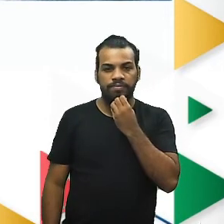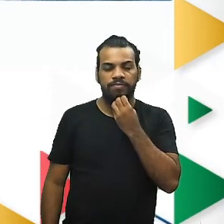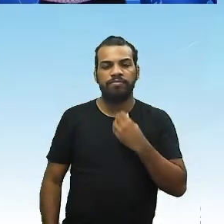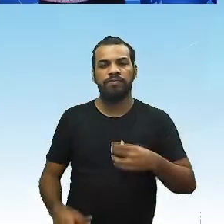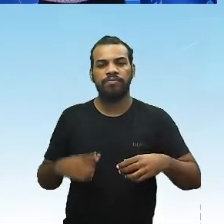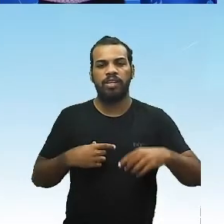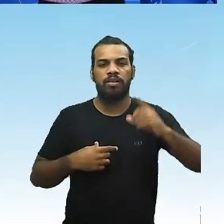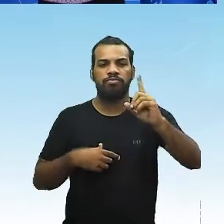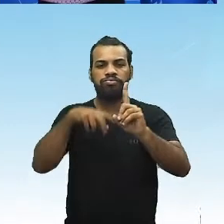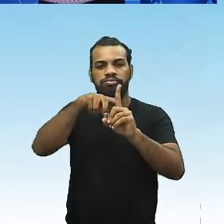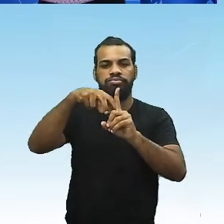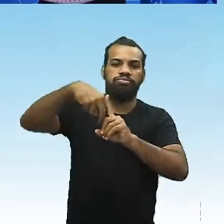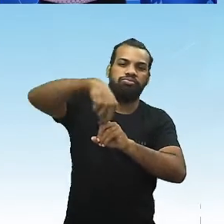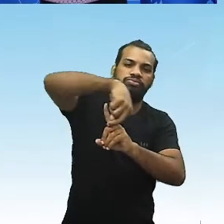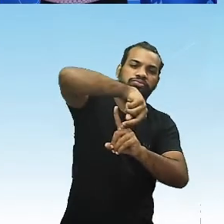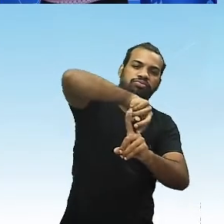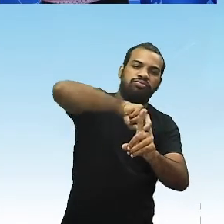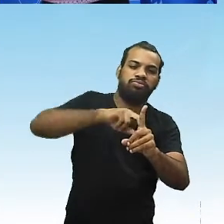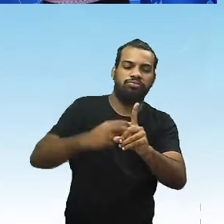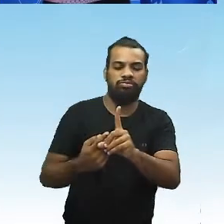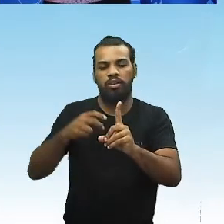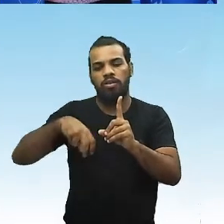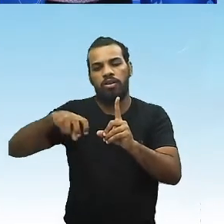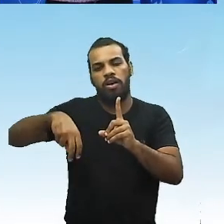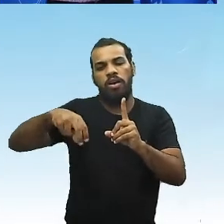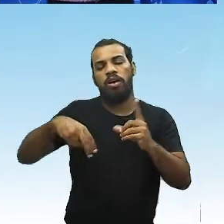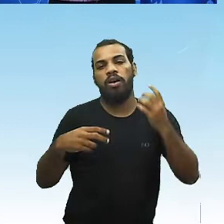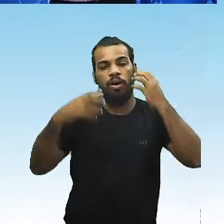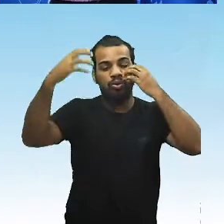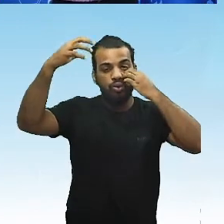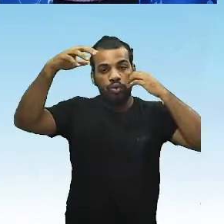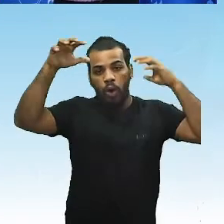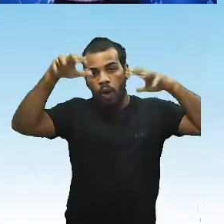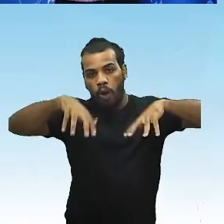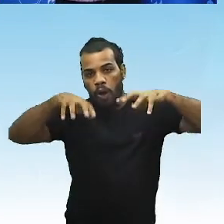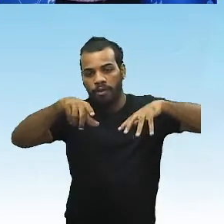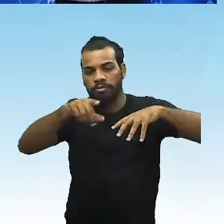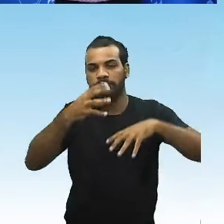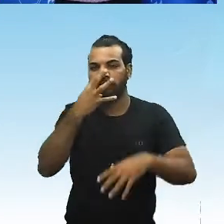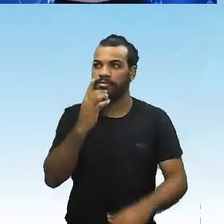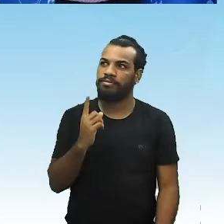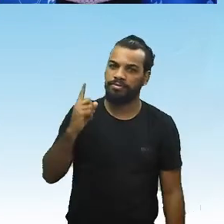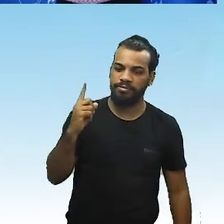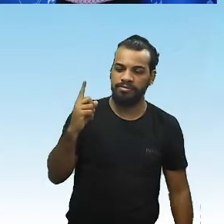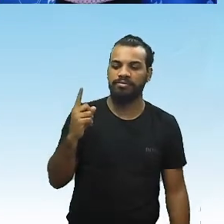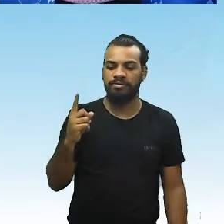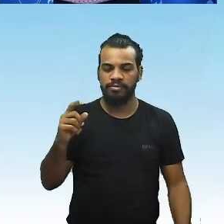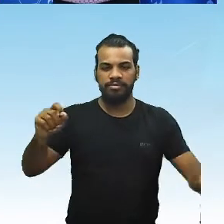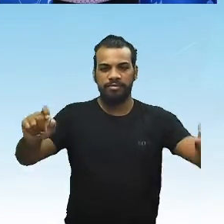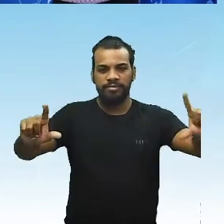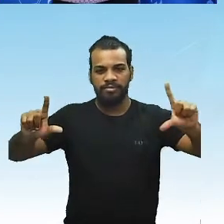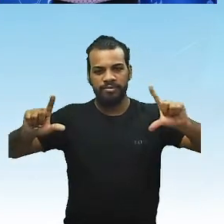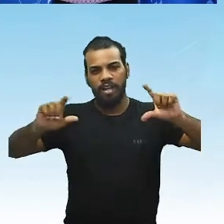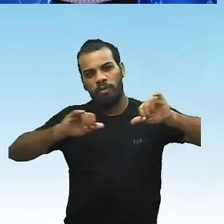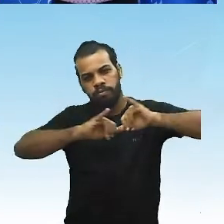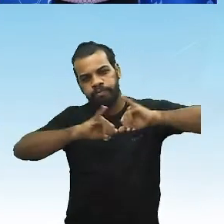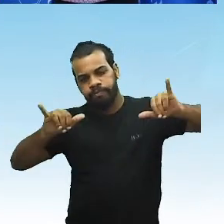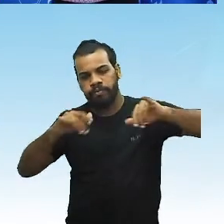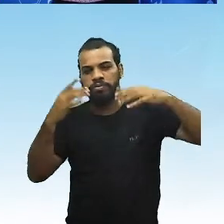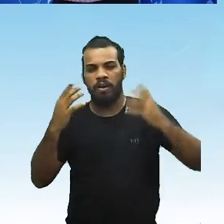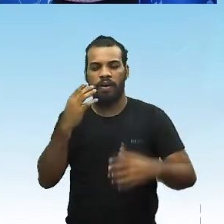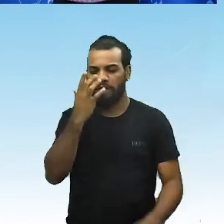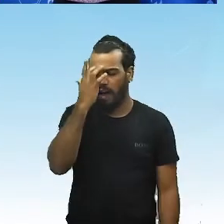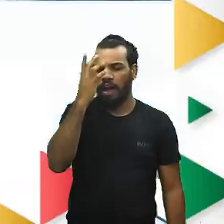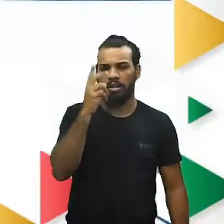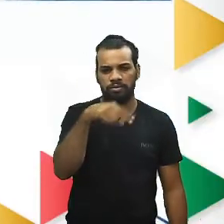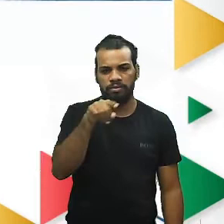ele sapateia, ele dança na chuva. Então, essa imagem que vocês estão vendo justamente é de um cartaz, né, maravilhoso, né, muito fácil de